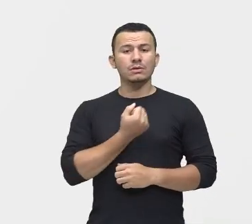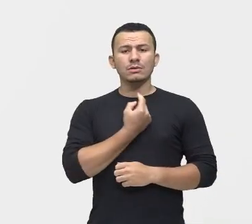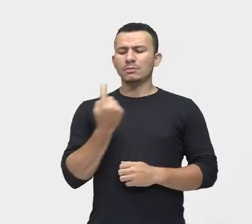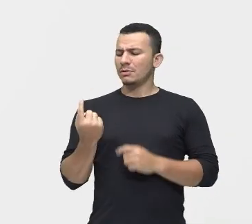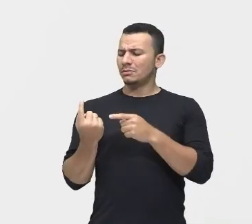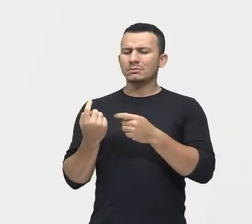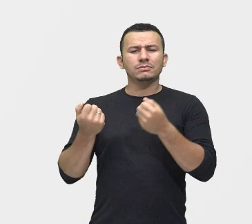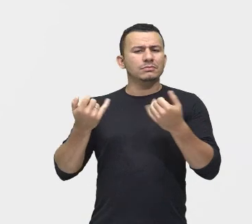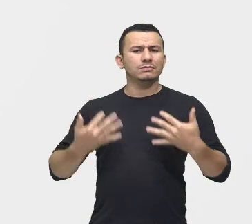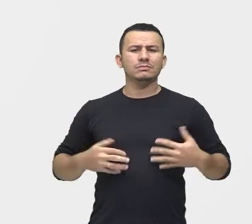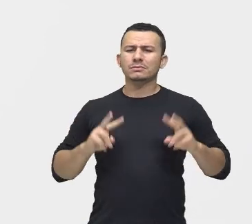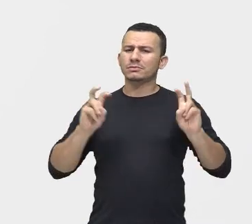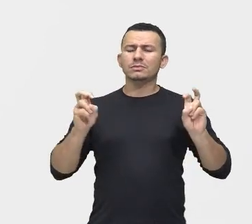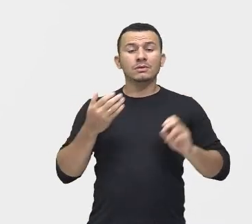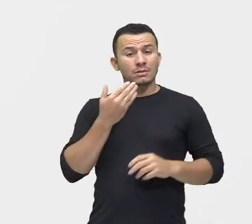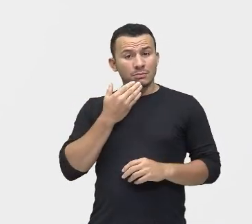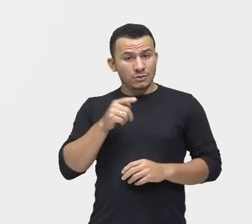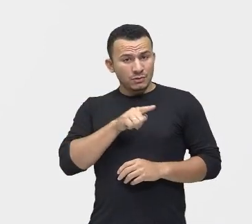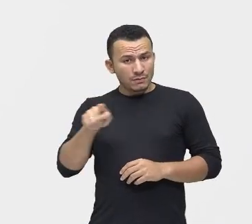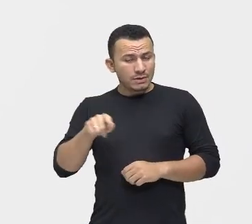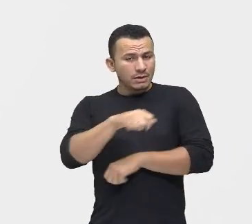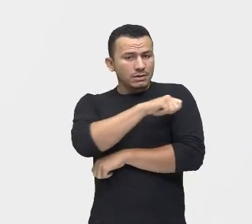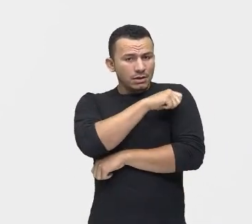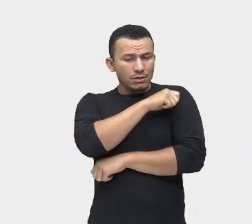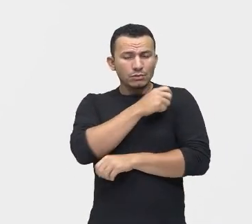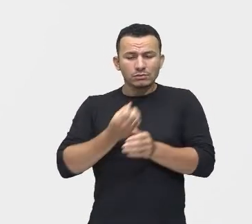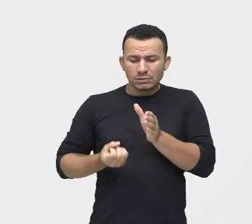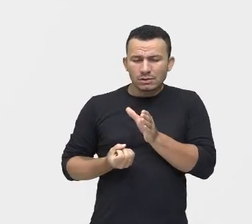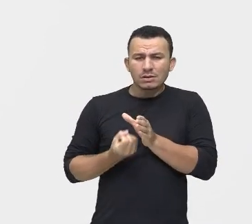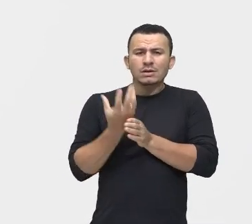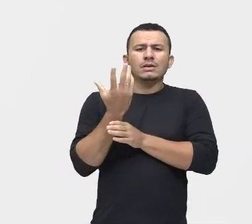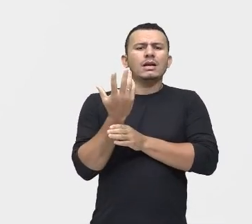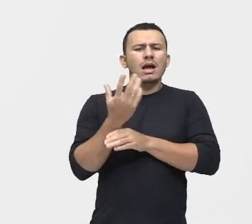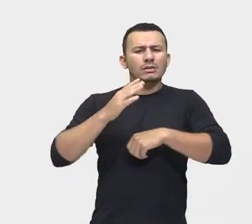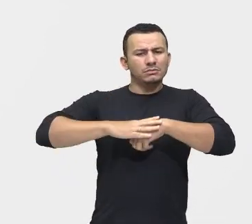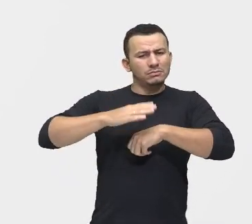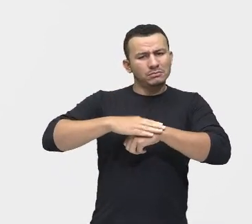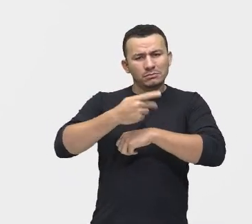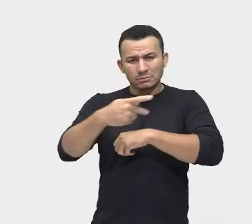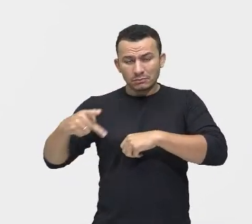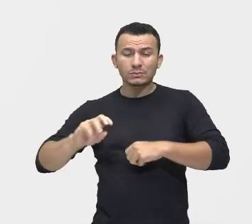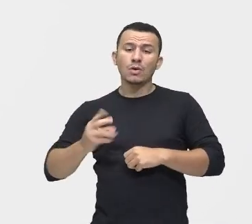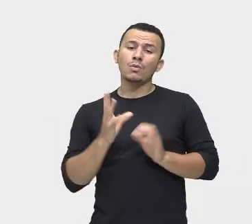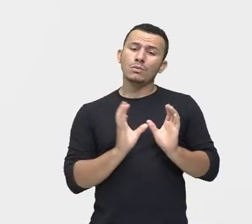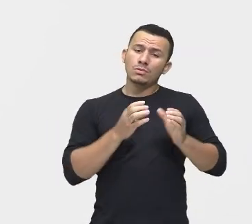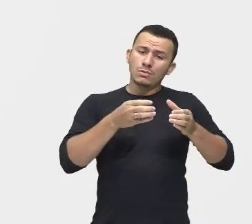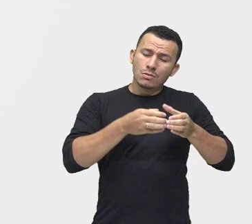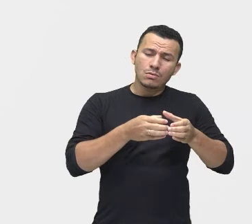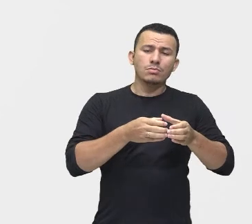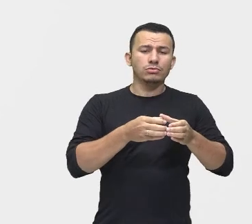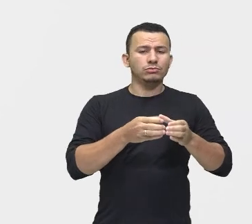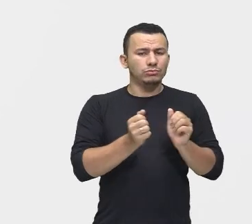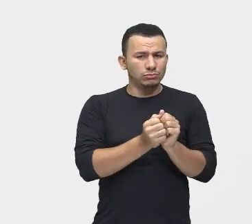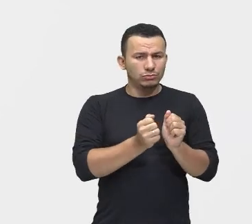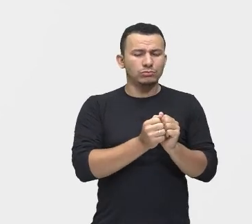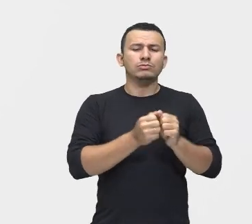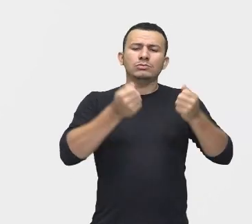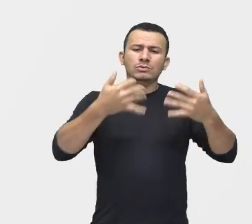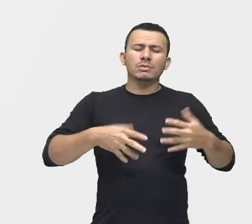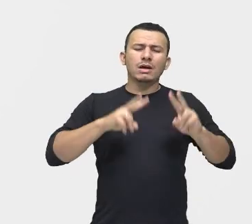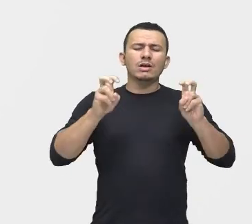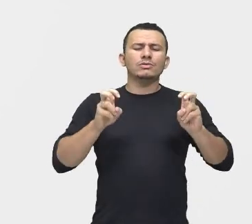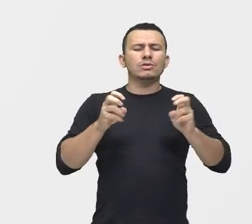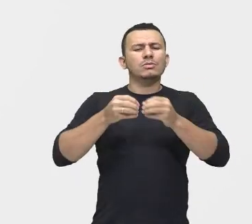primeira questão, a gente pediu que vocês criassem individualmente ou em grupo, um cartaz para explicar sobre os impactos